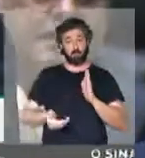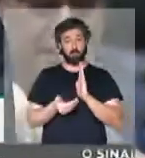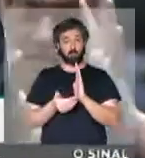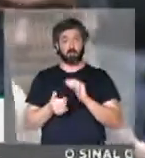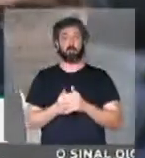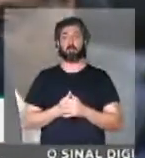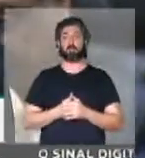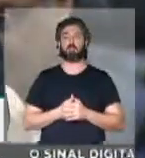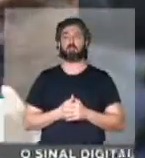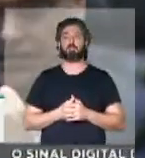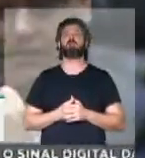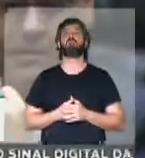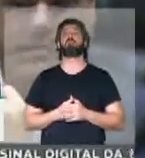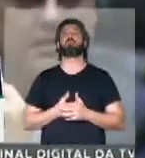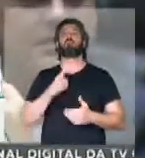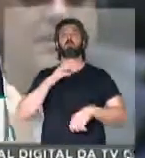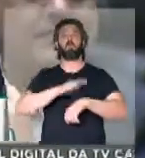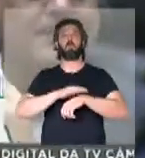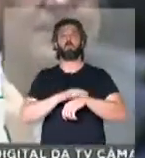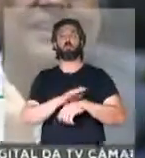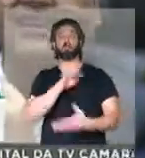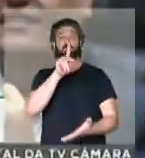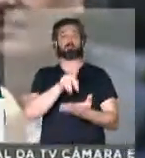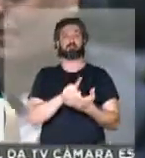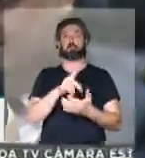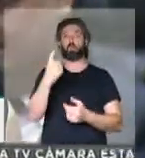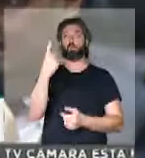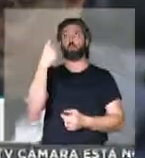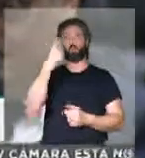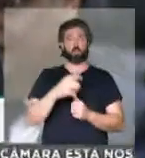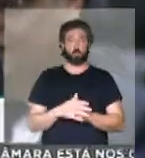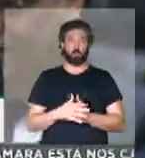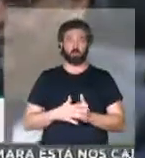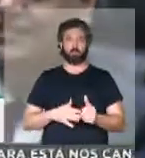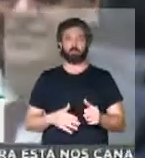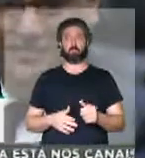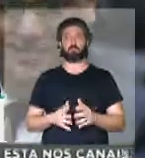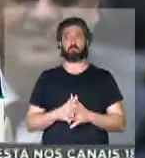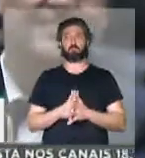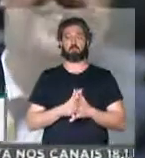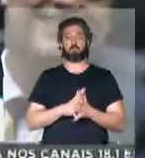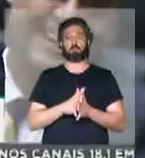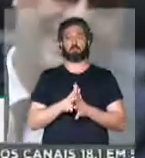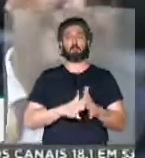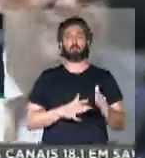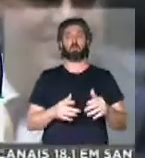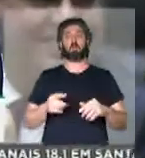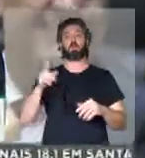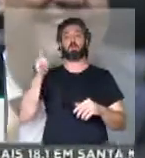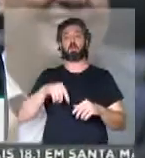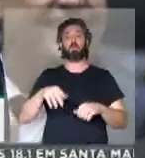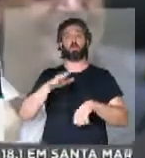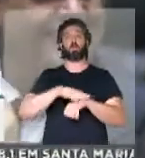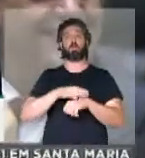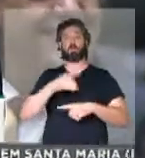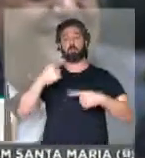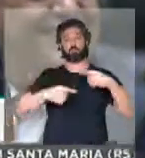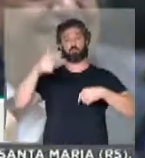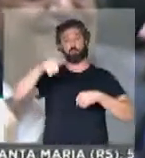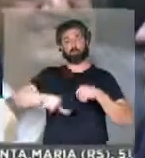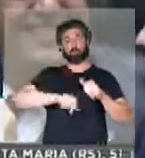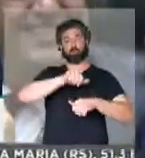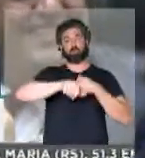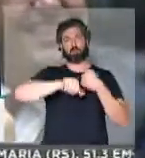Câmara Federal está vivendo um momento realmente ímpar nesse nosso torrão pátrio, um momento de rediscussão do